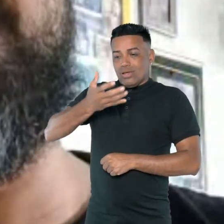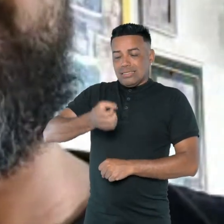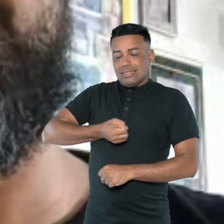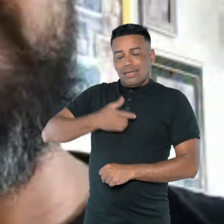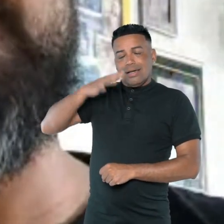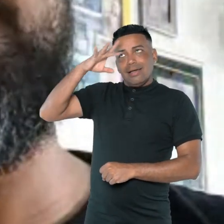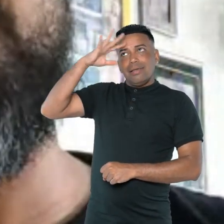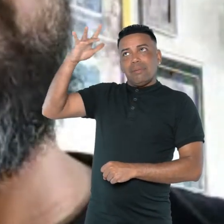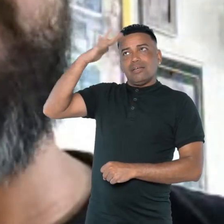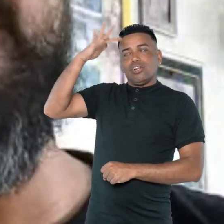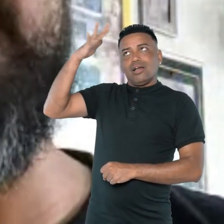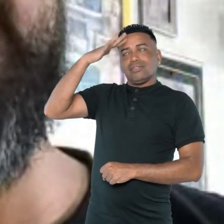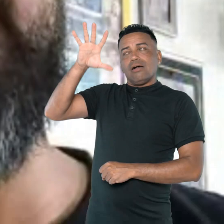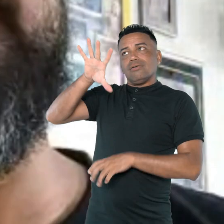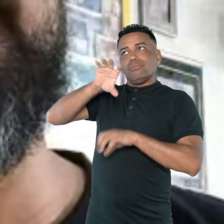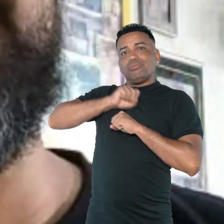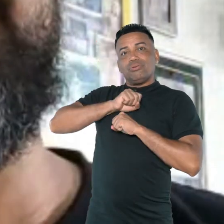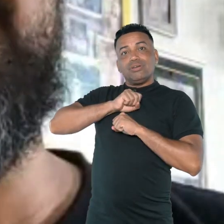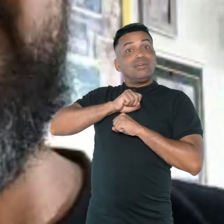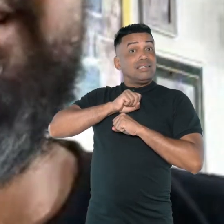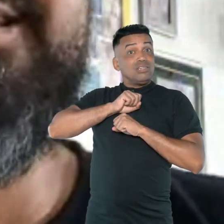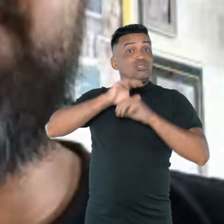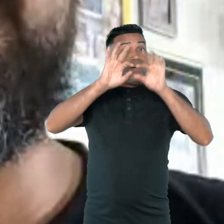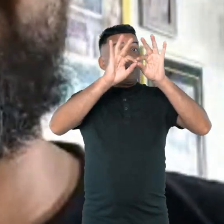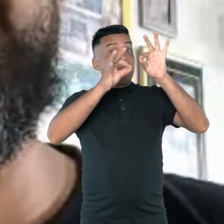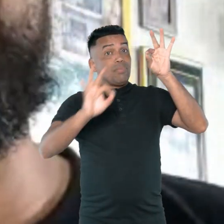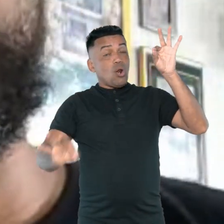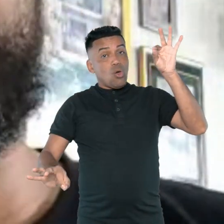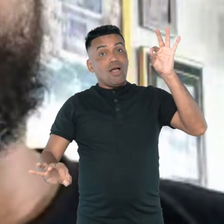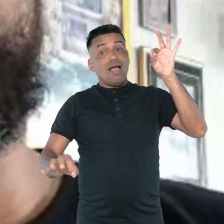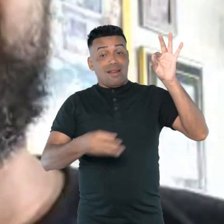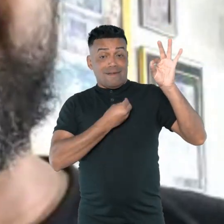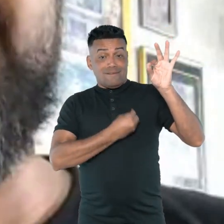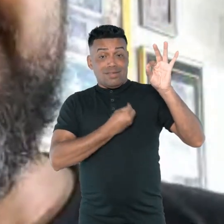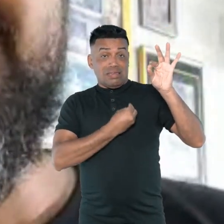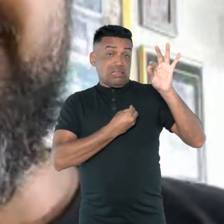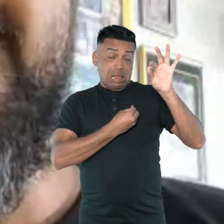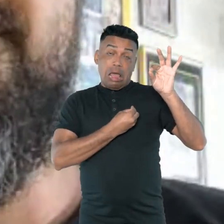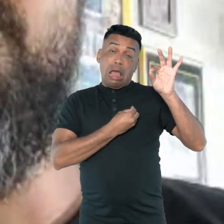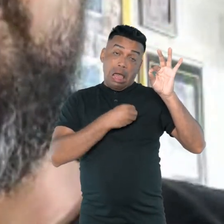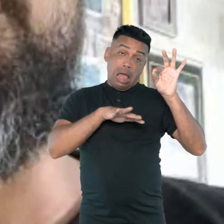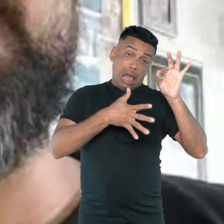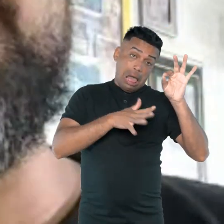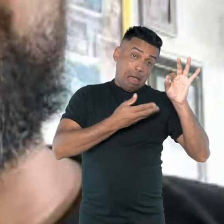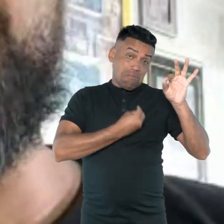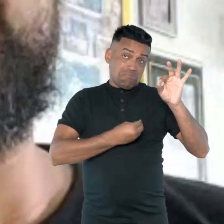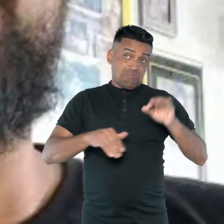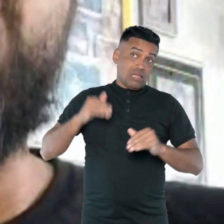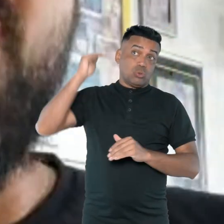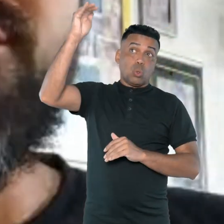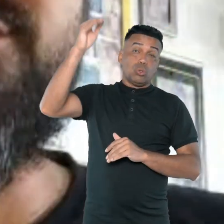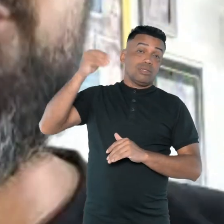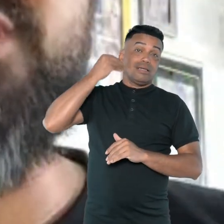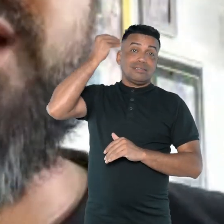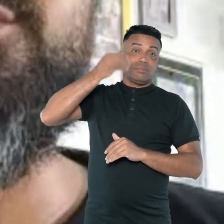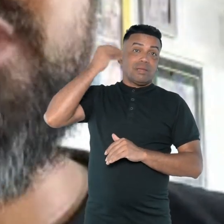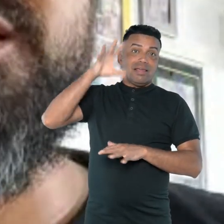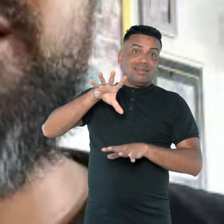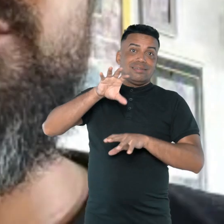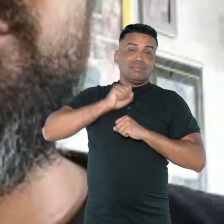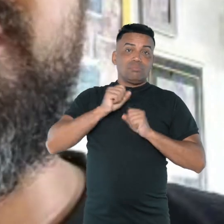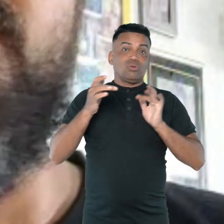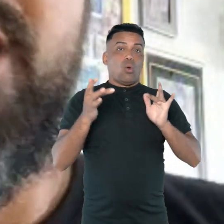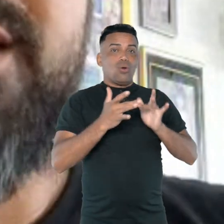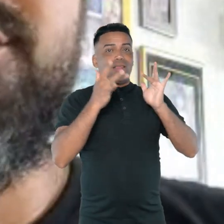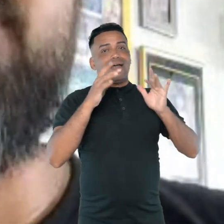e isso vai se prolongar nelas. Quem sabe na vida adulta elas ainda levem um pouco dessa experiência por causa do contato